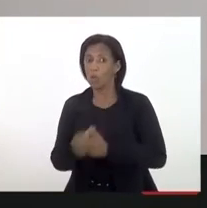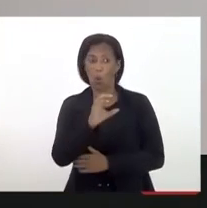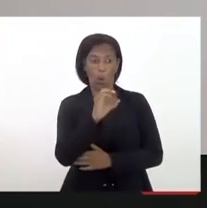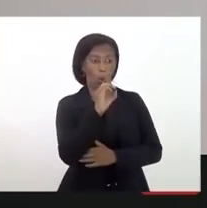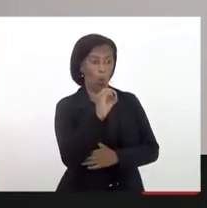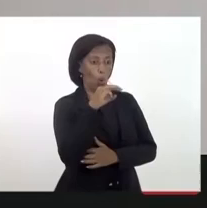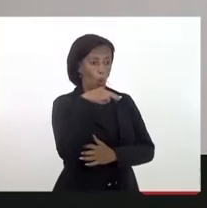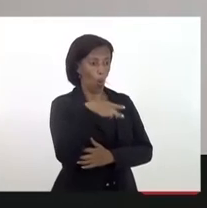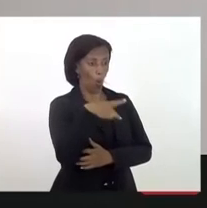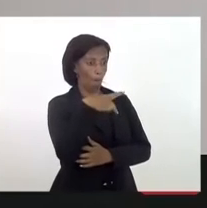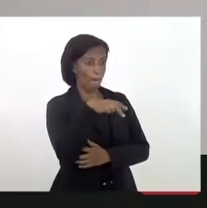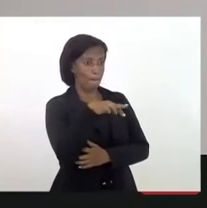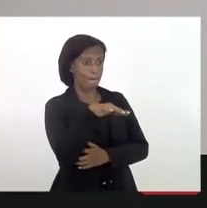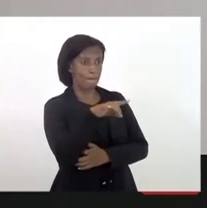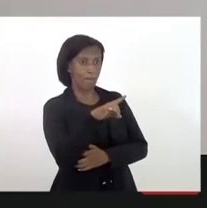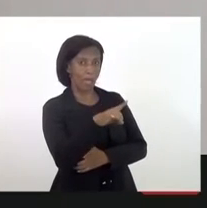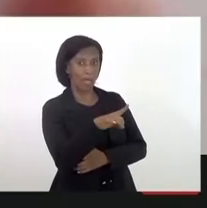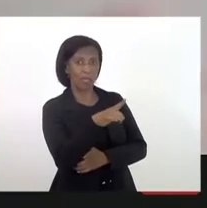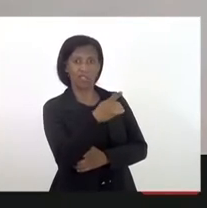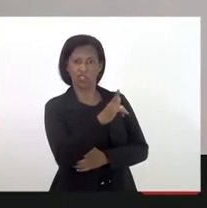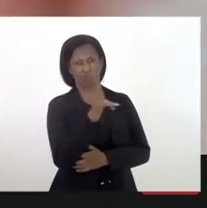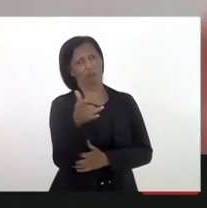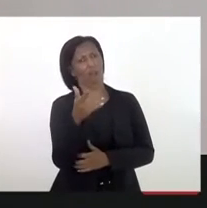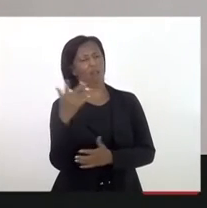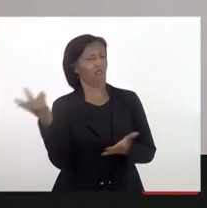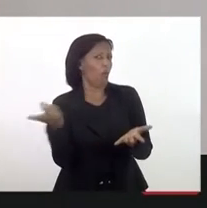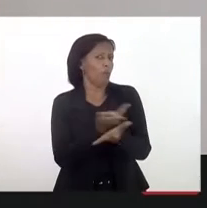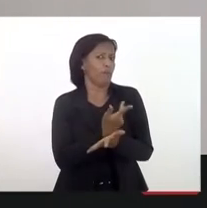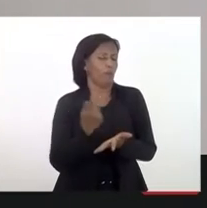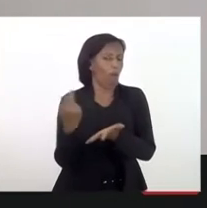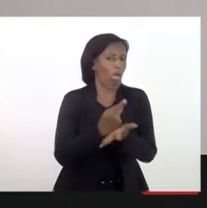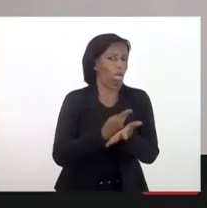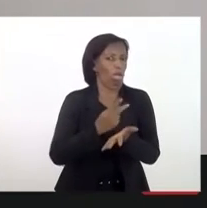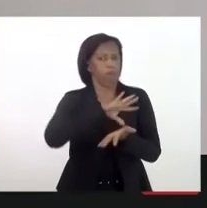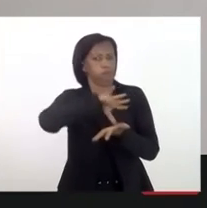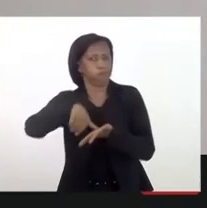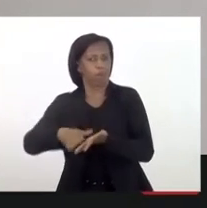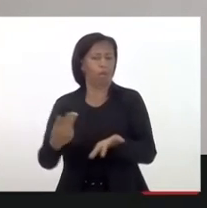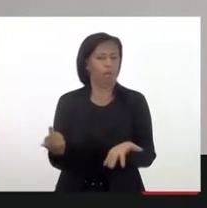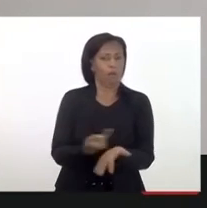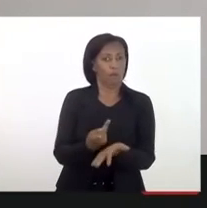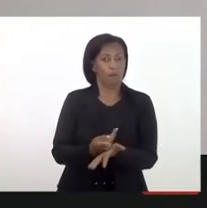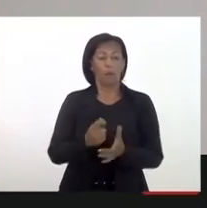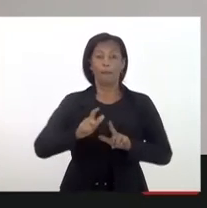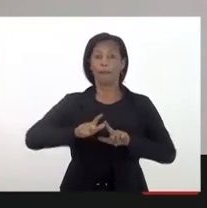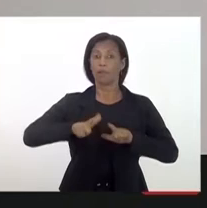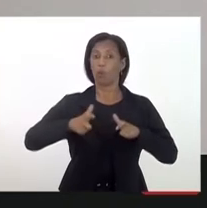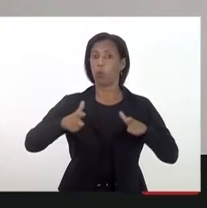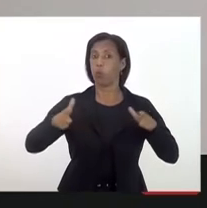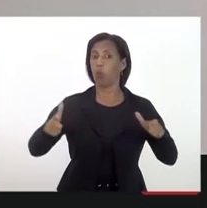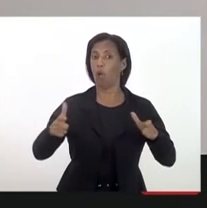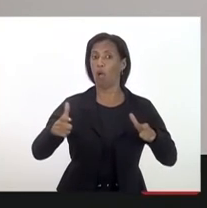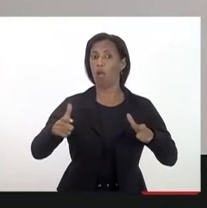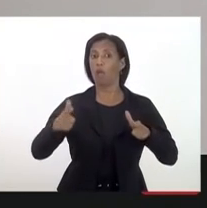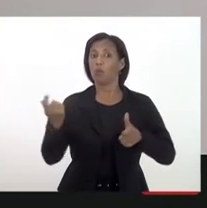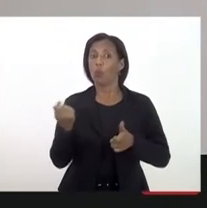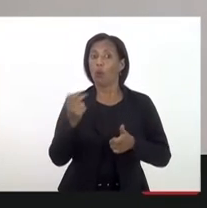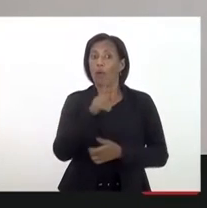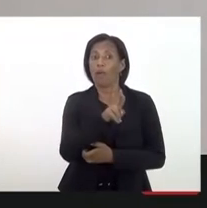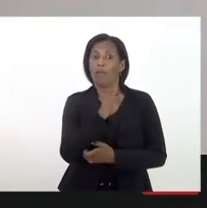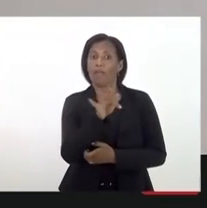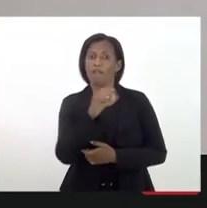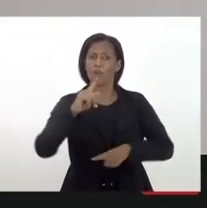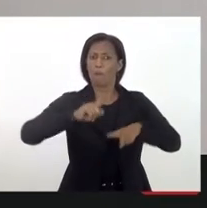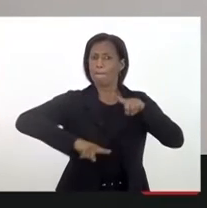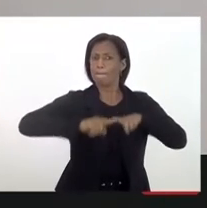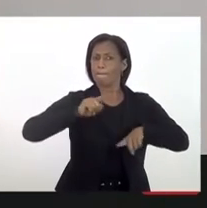que era uma tremenda oferta, logicamente teve corrupção, teve bandidagem lá, mas uma grande aumento na oferta de refino e